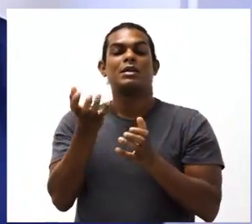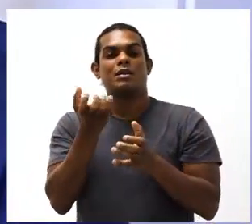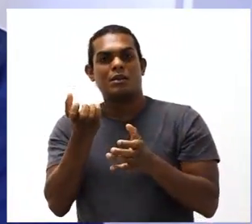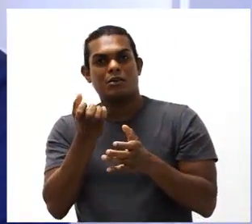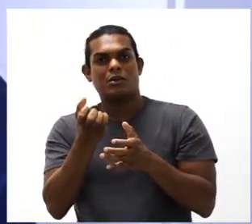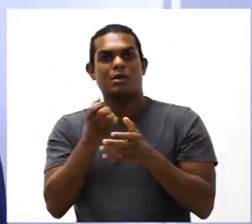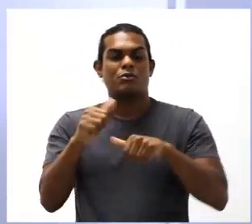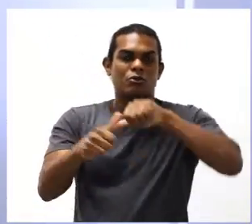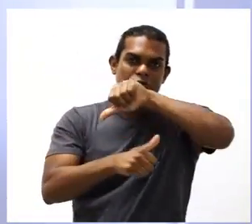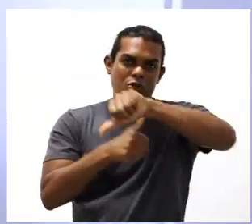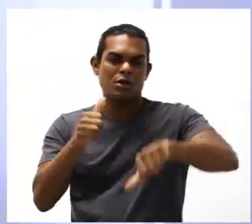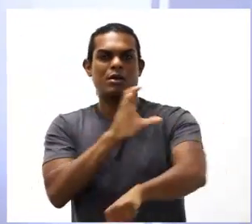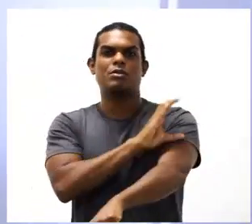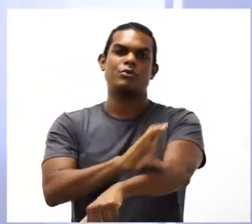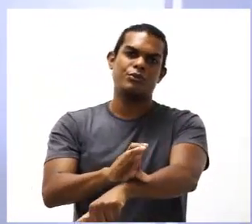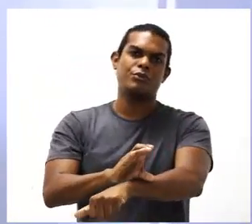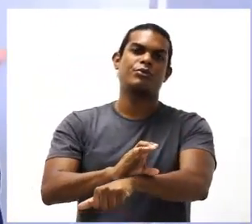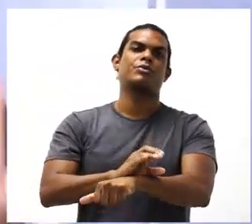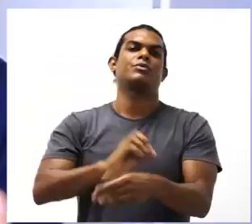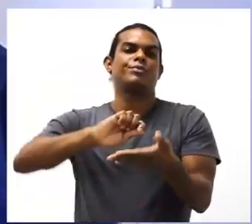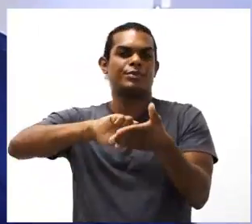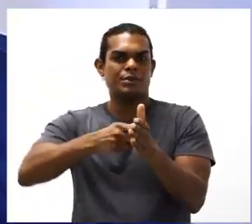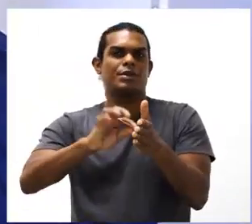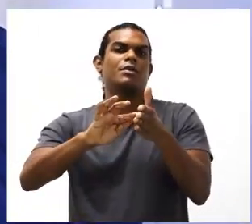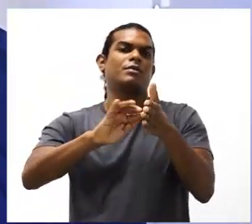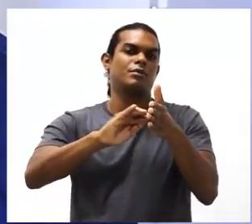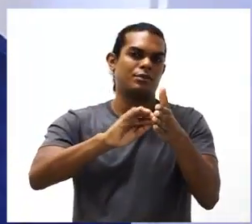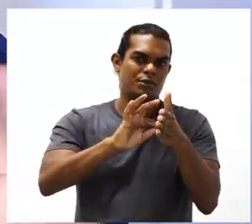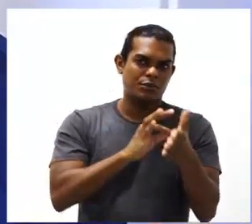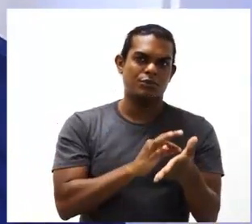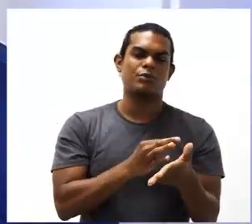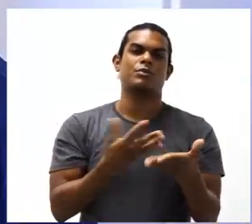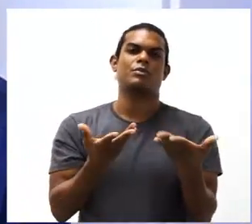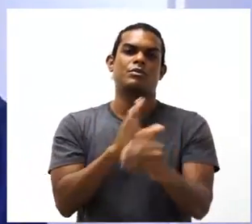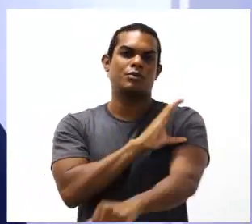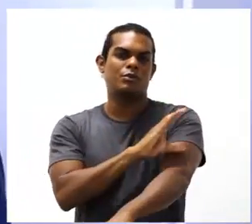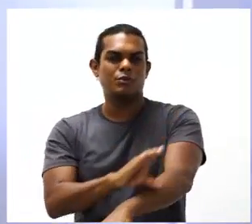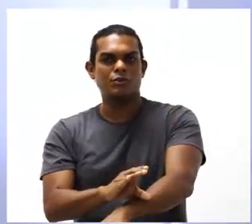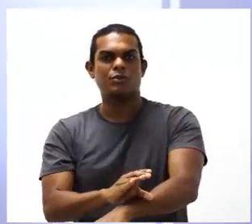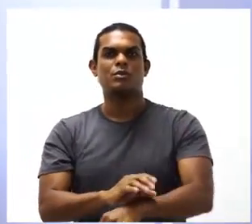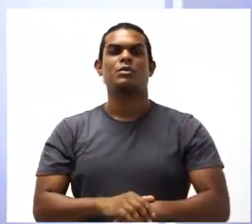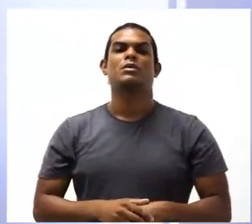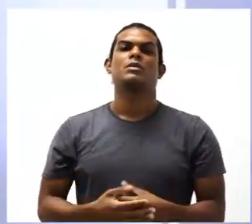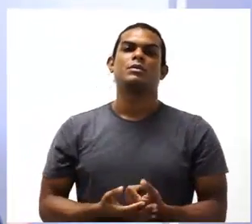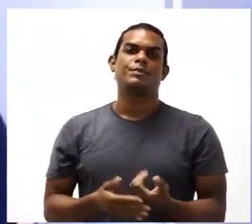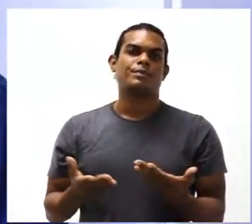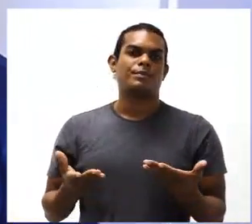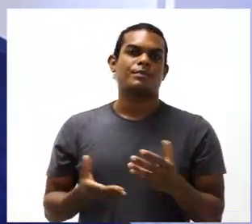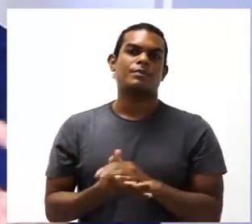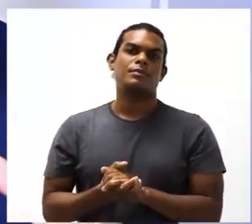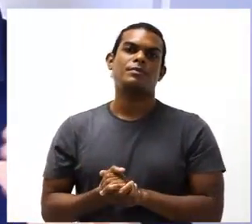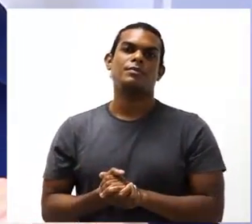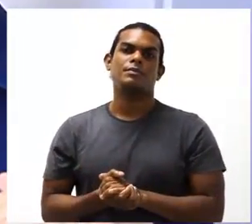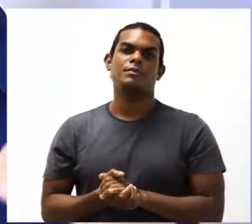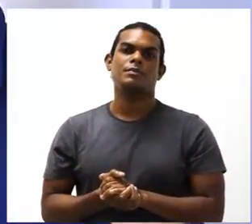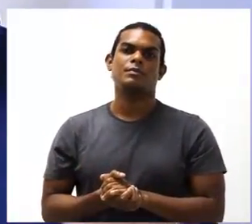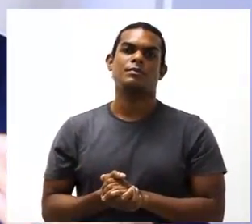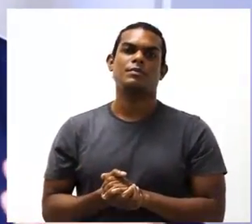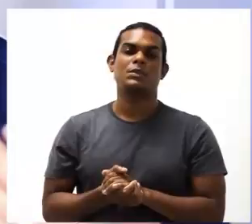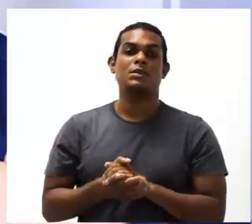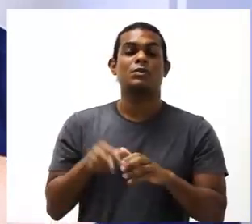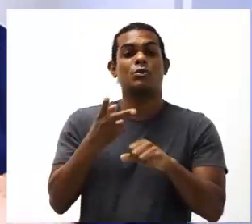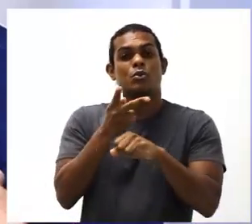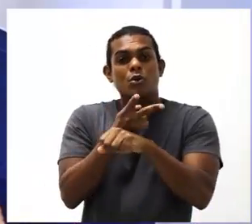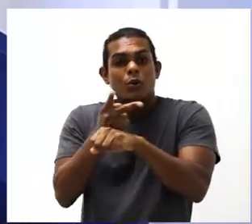fazer transferência do curso, eu quero saber se tem algum concurso, né, associado. Ou seja, eu vou sempre